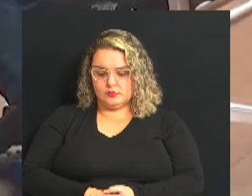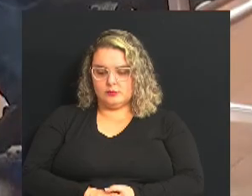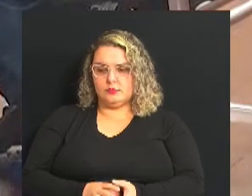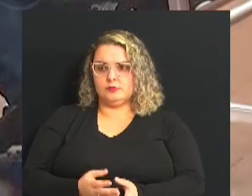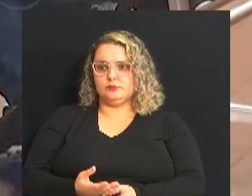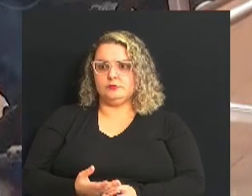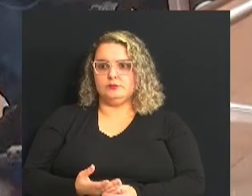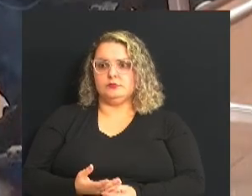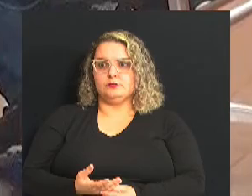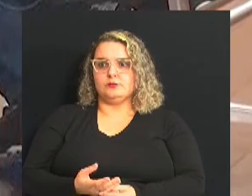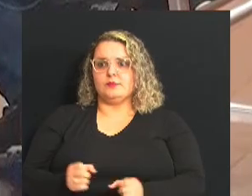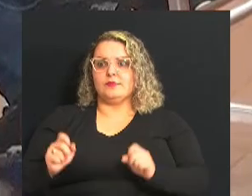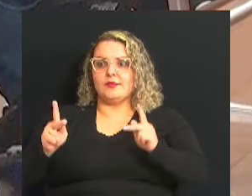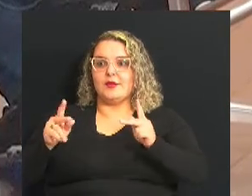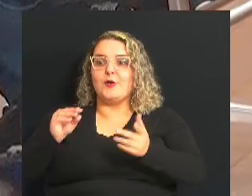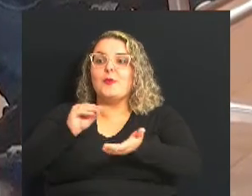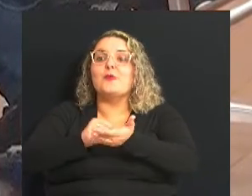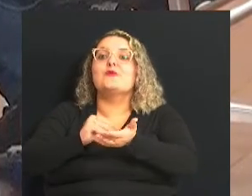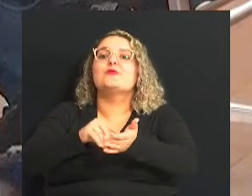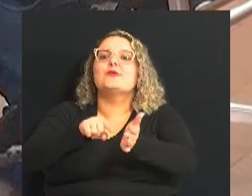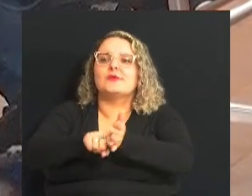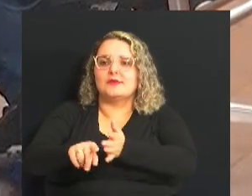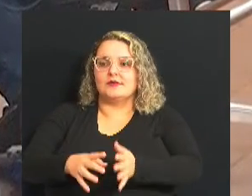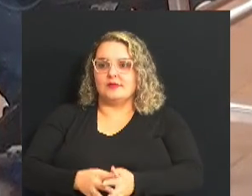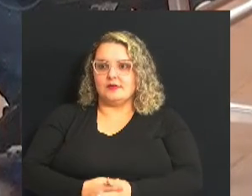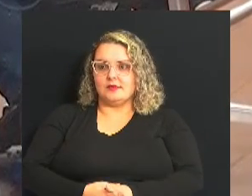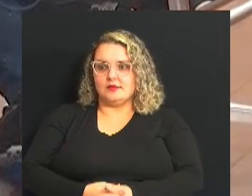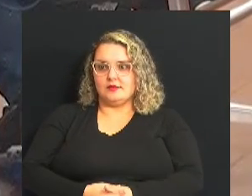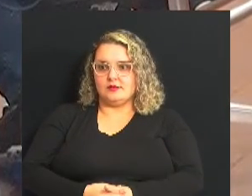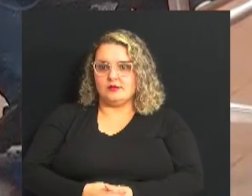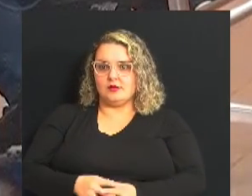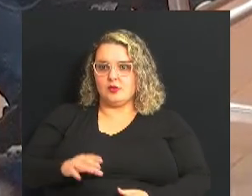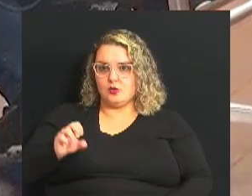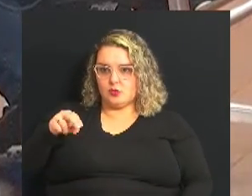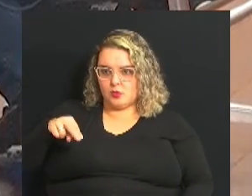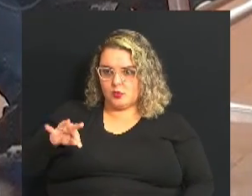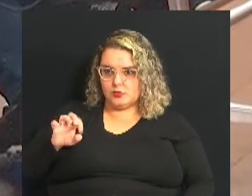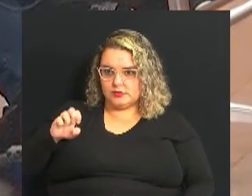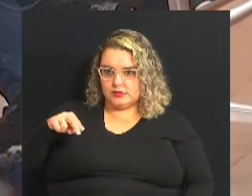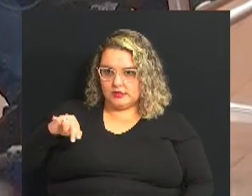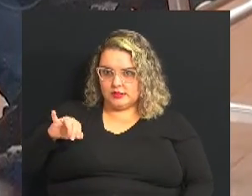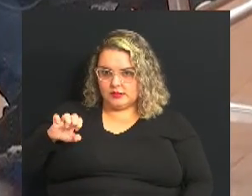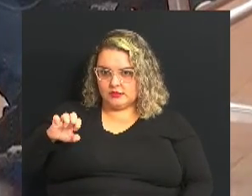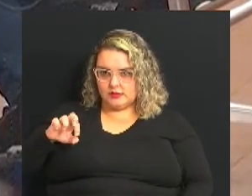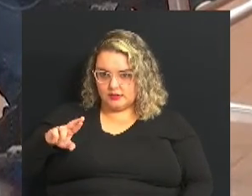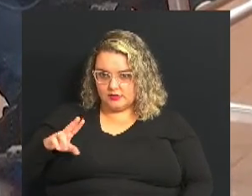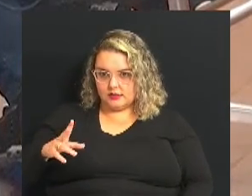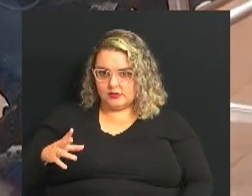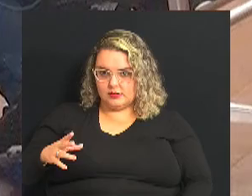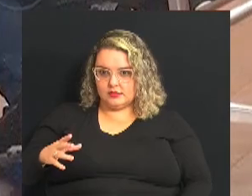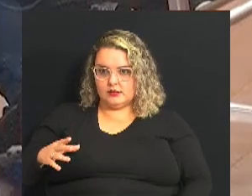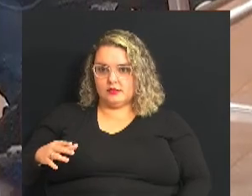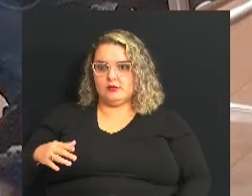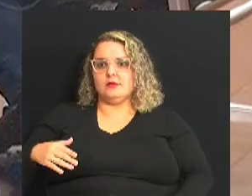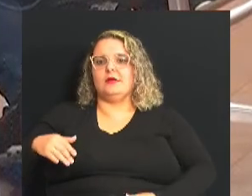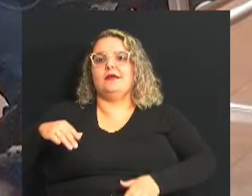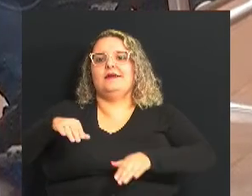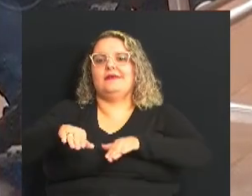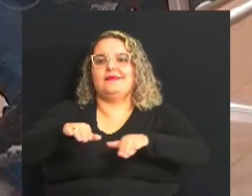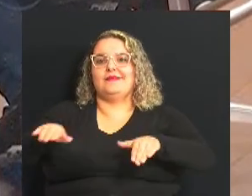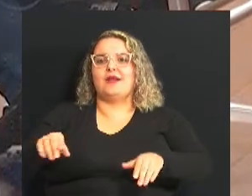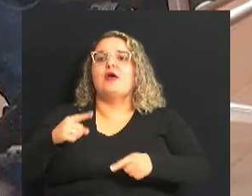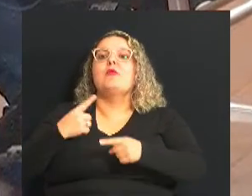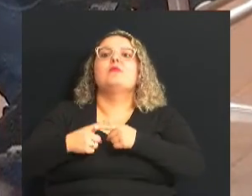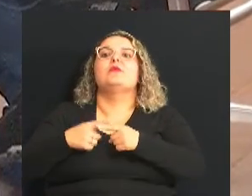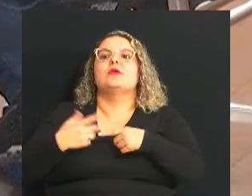Ok, última pergunta, velho. Aquele container que fica lá no estacionamento, para que serve aquilo? Ele é nosso